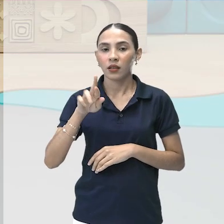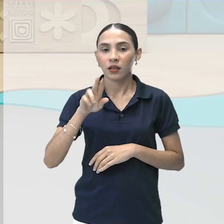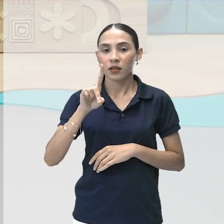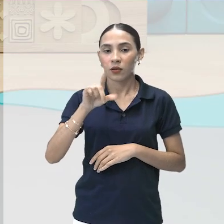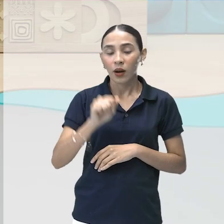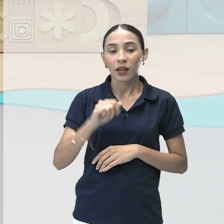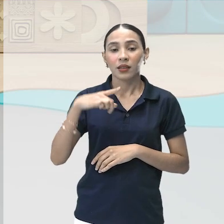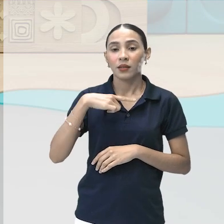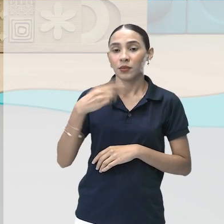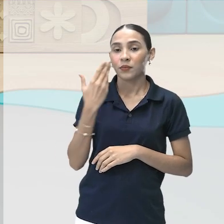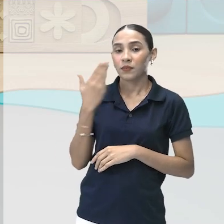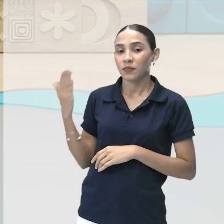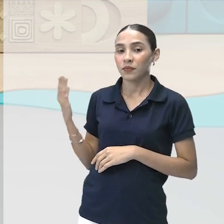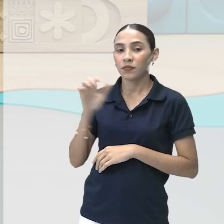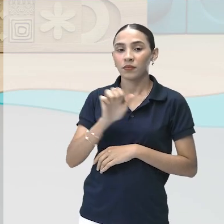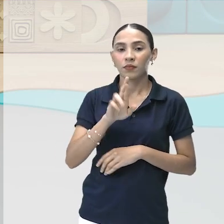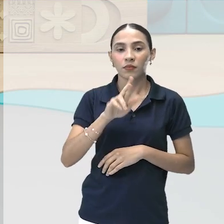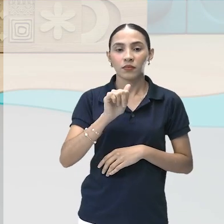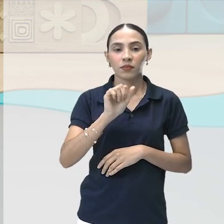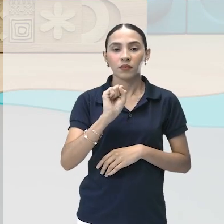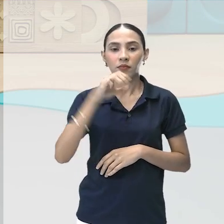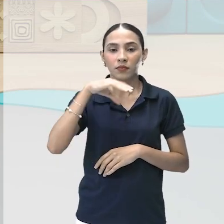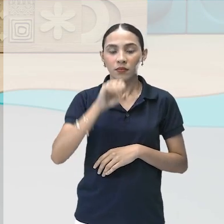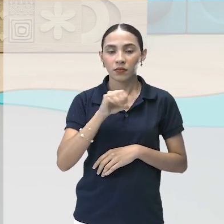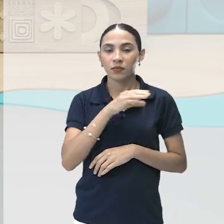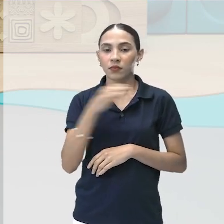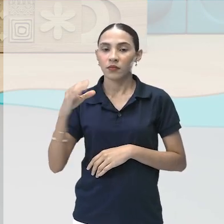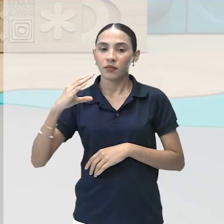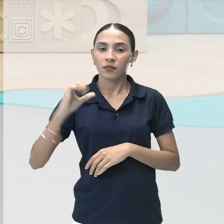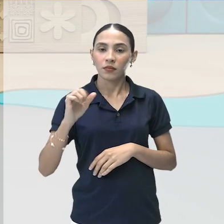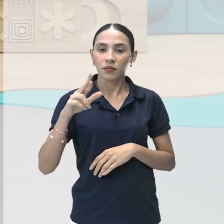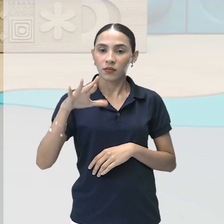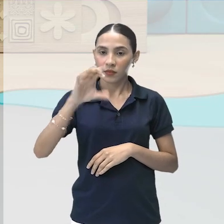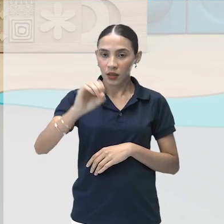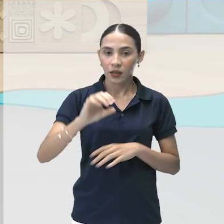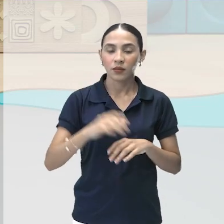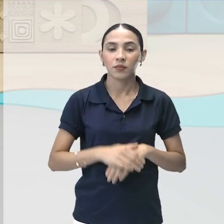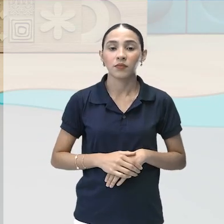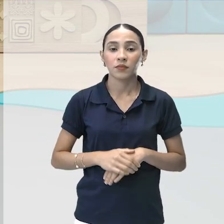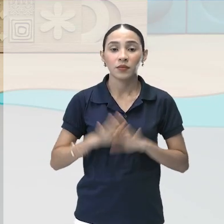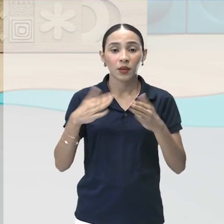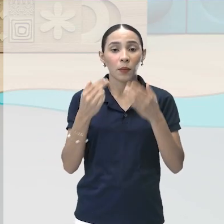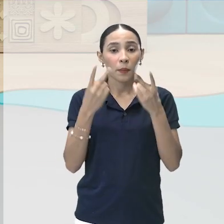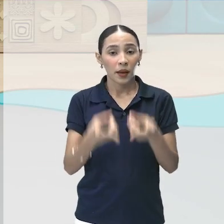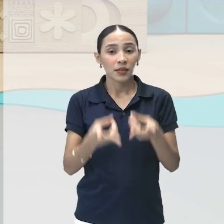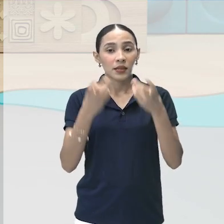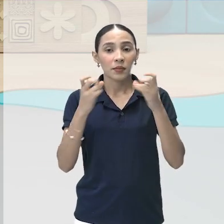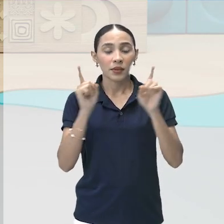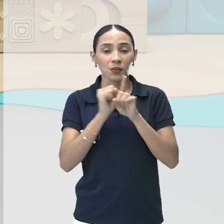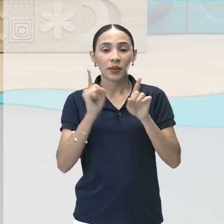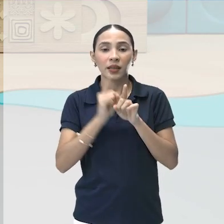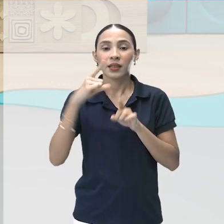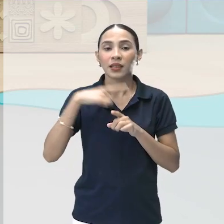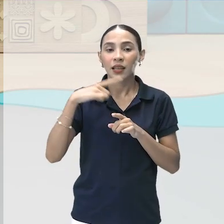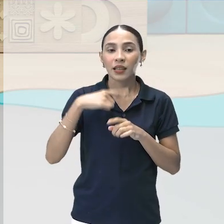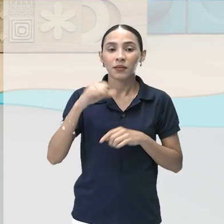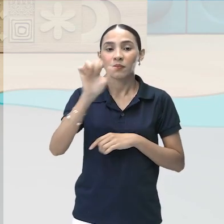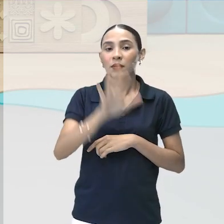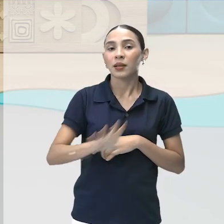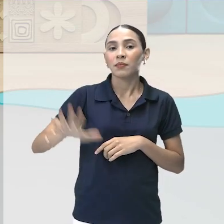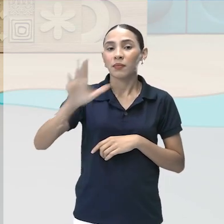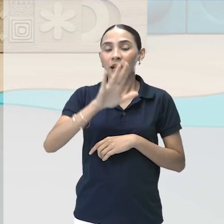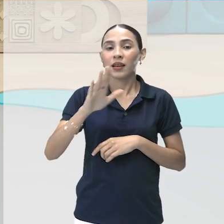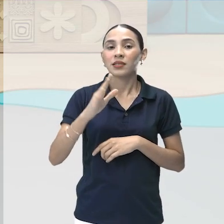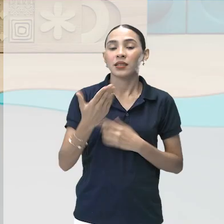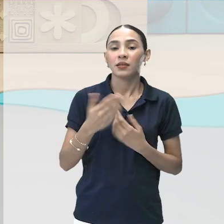temos o Erasmo Carlos, o nome da música dele era a Festa de Arromba. Como vocês percebem aí, nós temos uma imagem